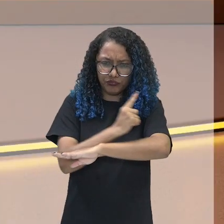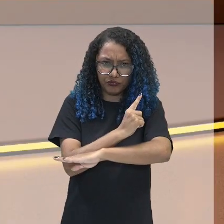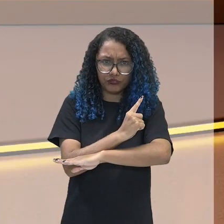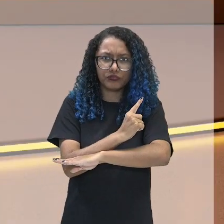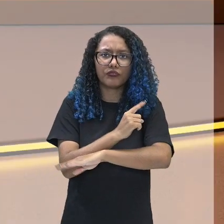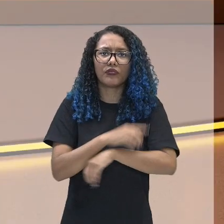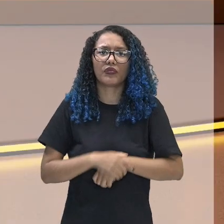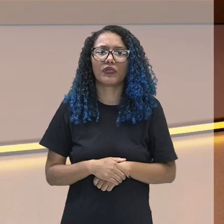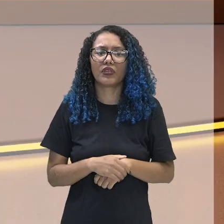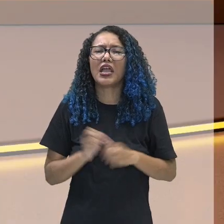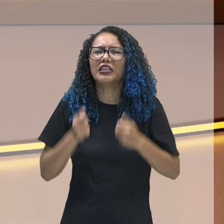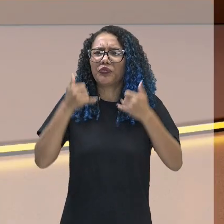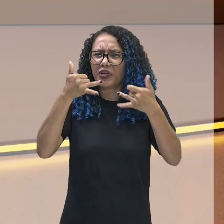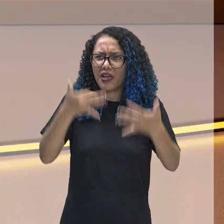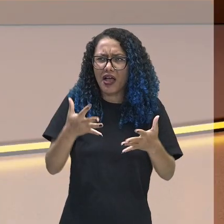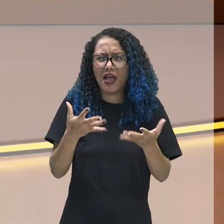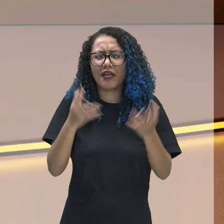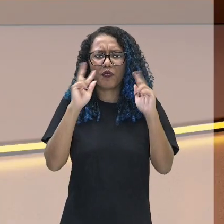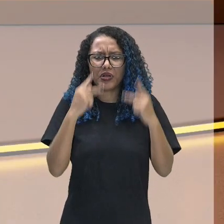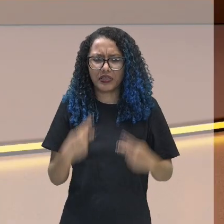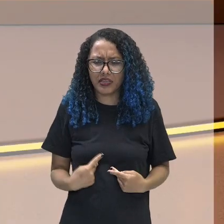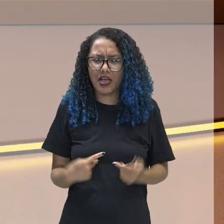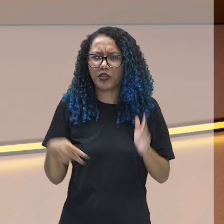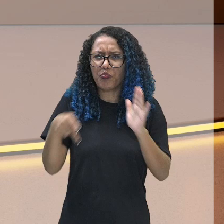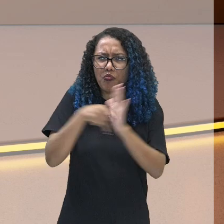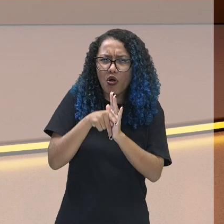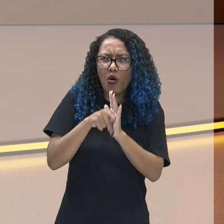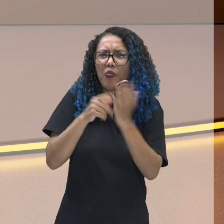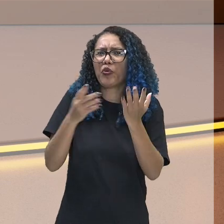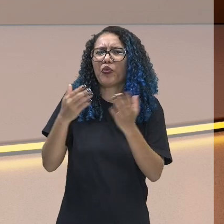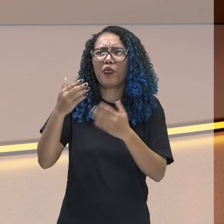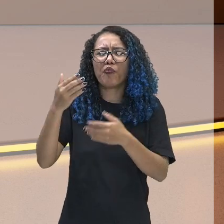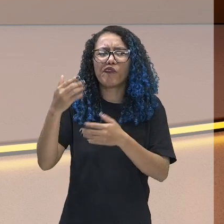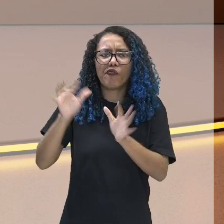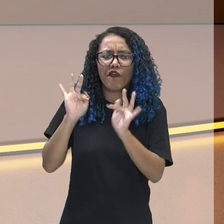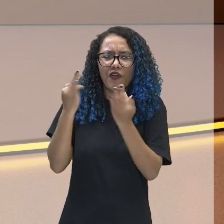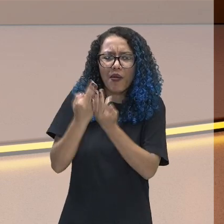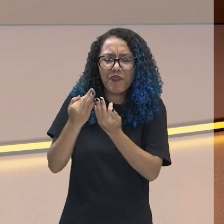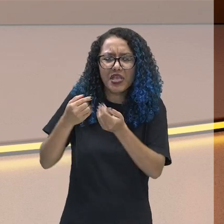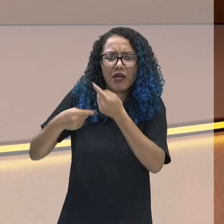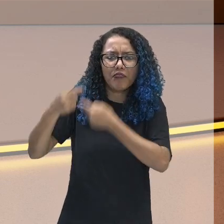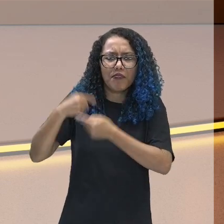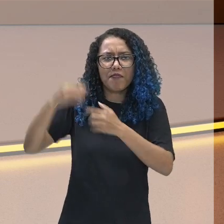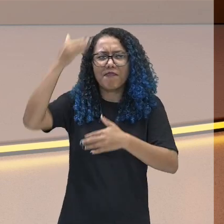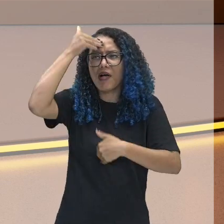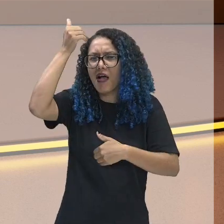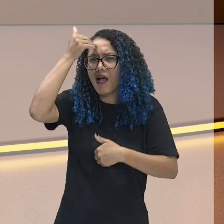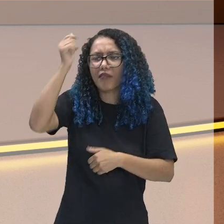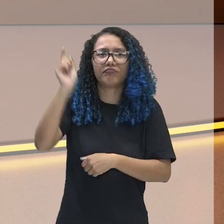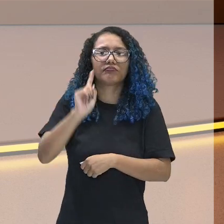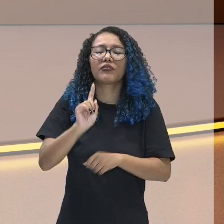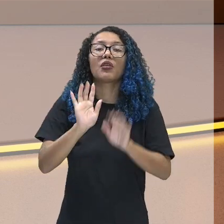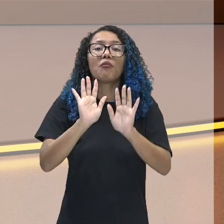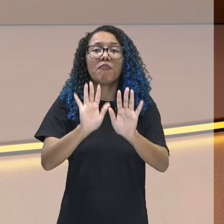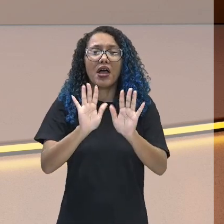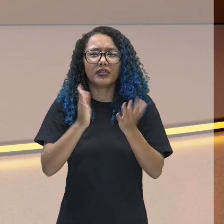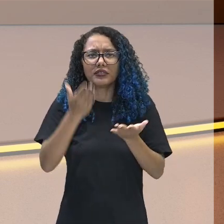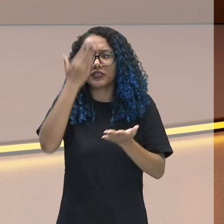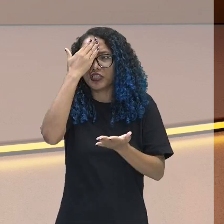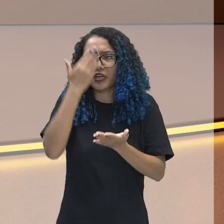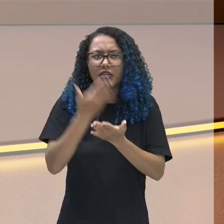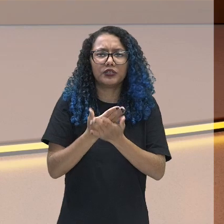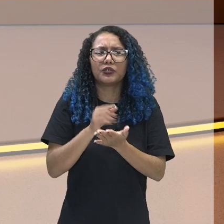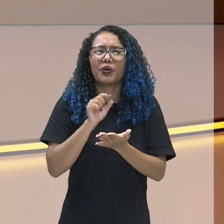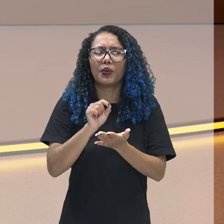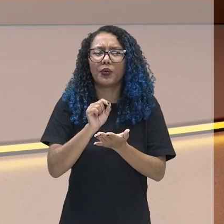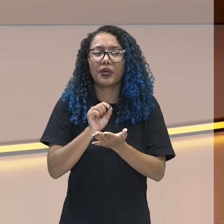ser humano ele veio do macaco, tá, gente? A gente acredita que a evolução, o ser humano veio